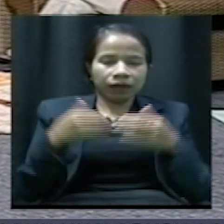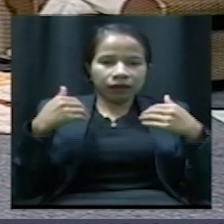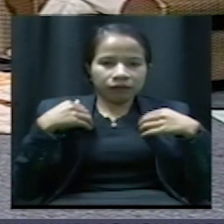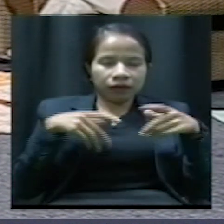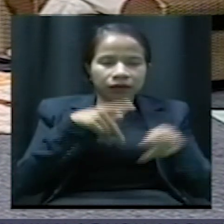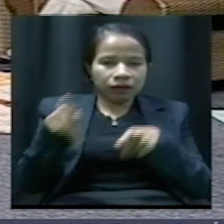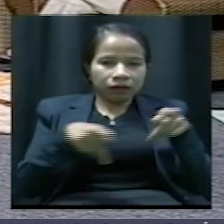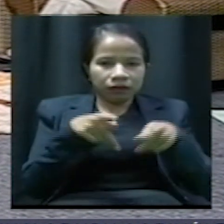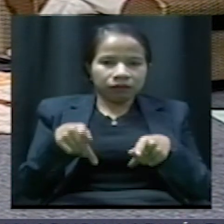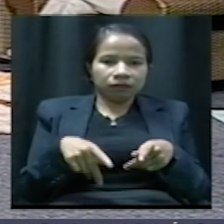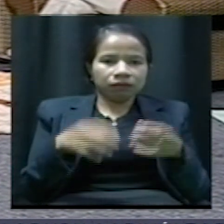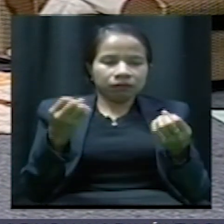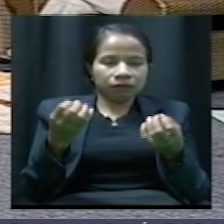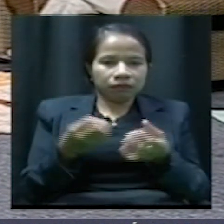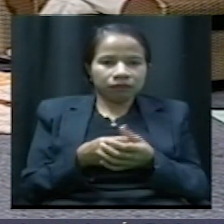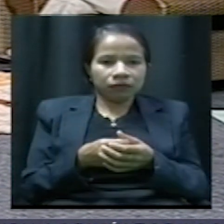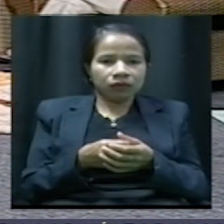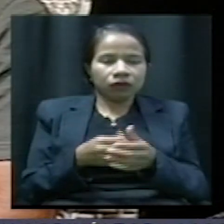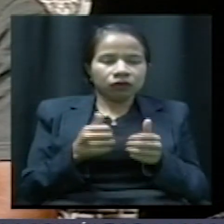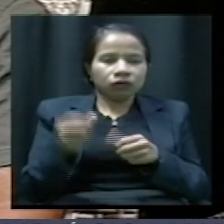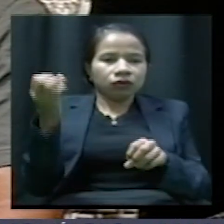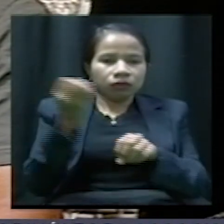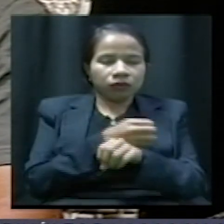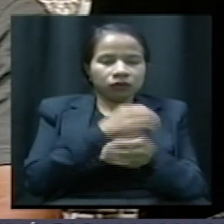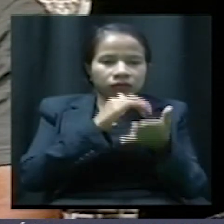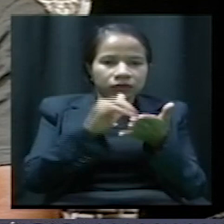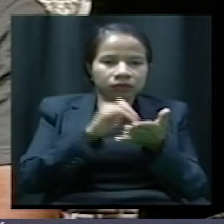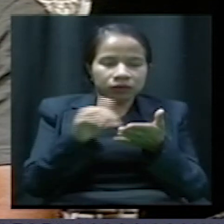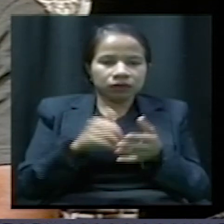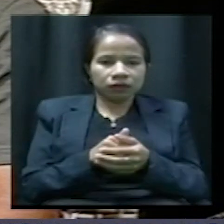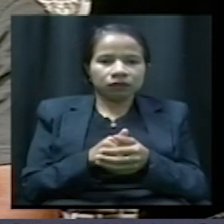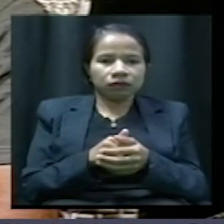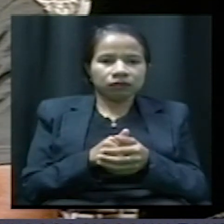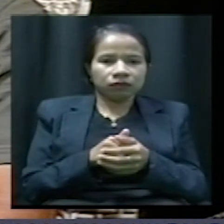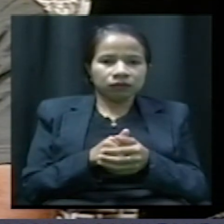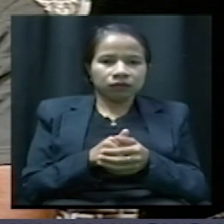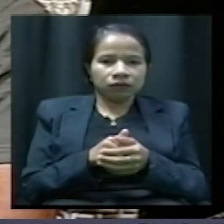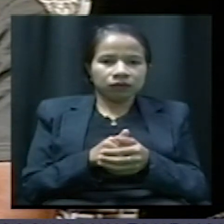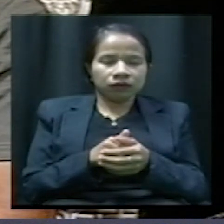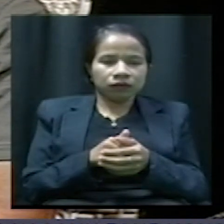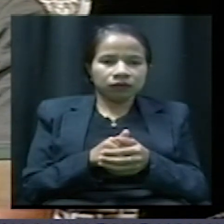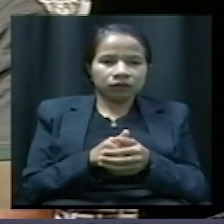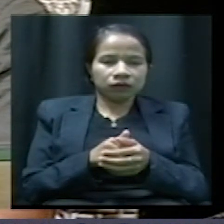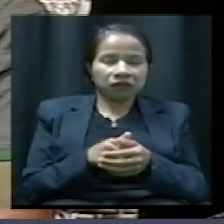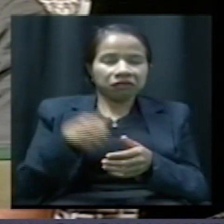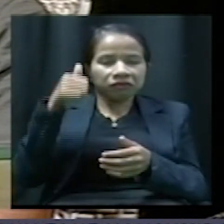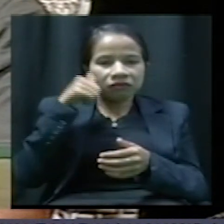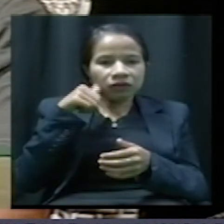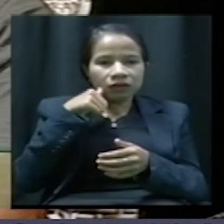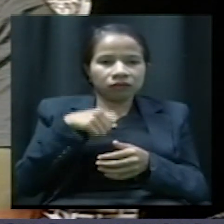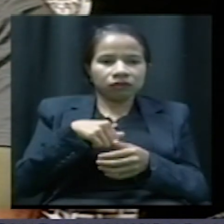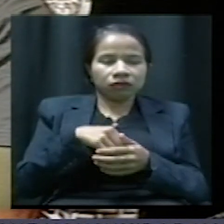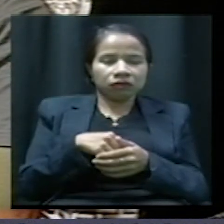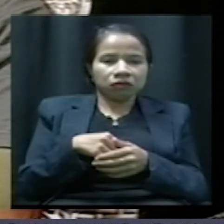ite ni sidadaung balu maka tu irona oportunidade de formação, uma que a qualificação ida, seja feito,